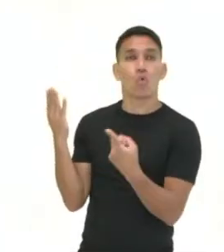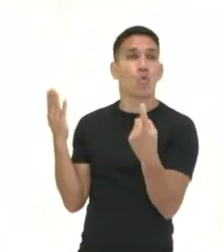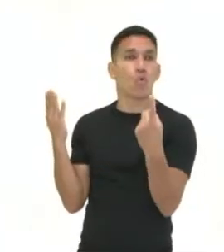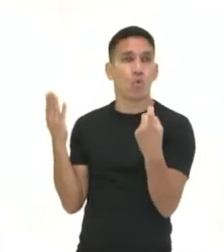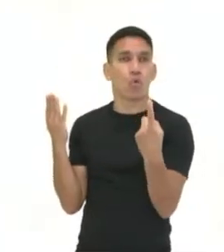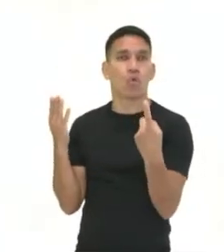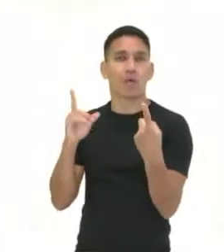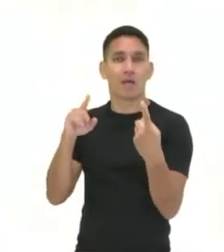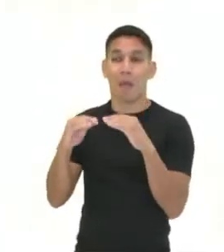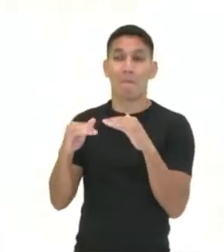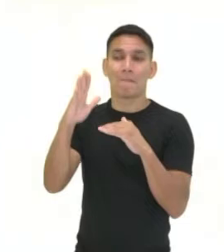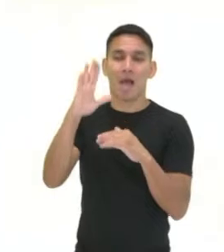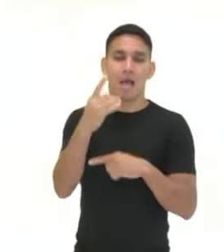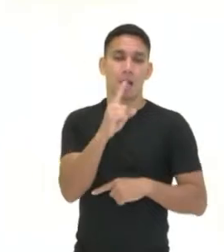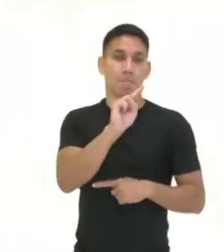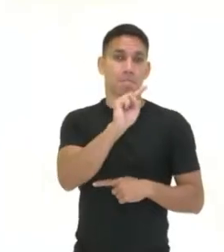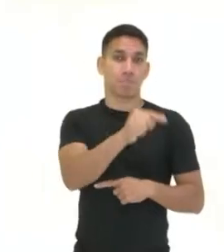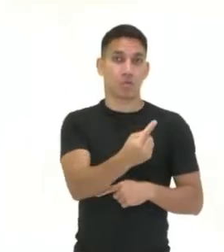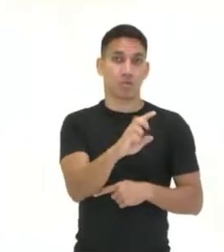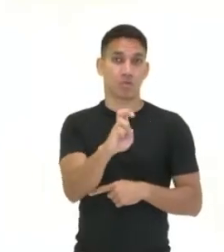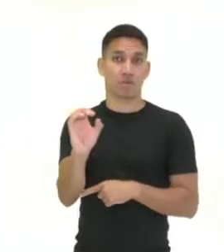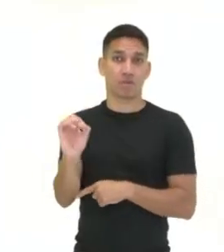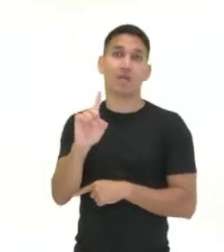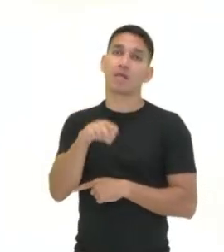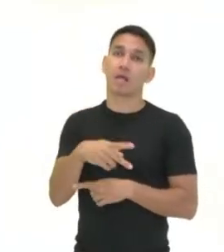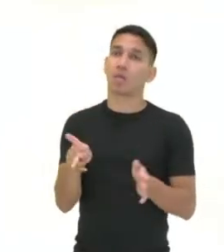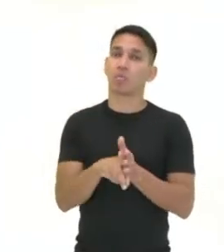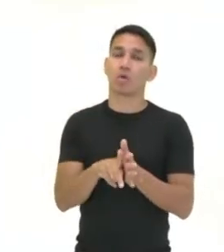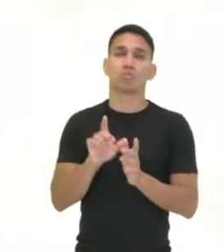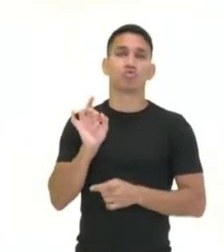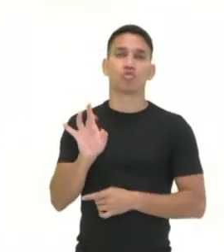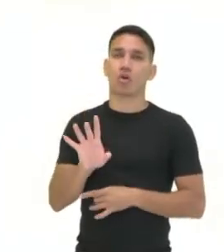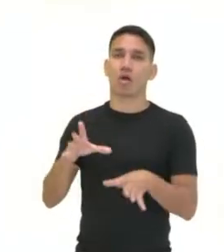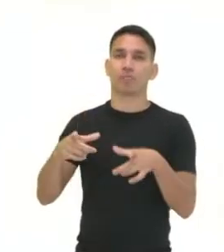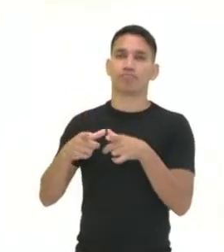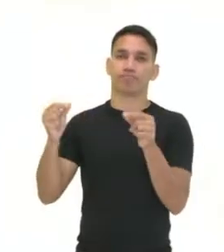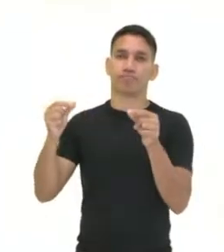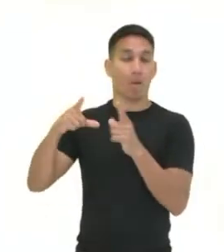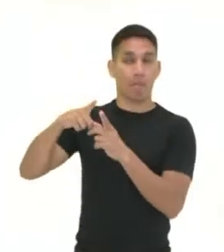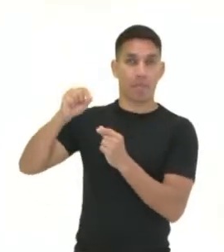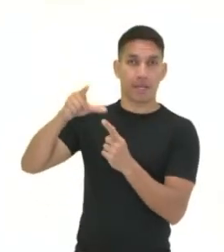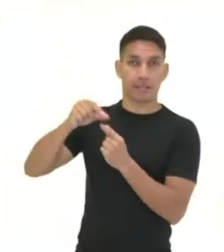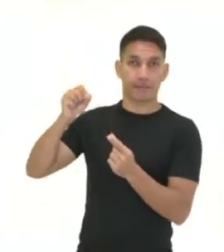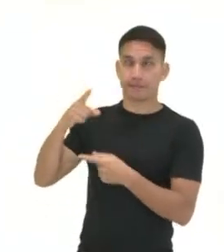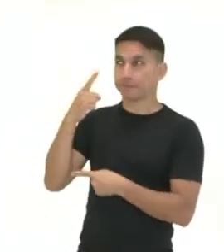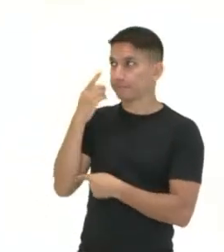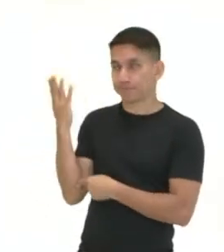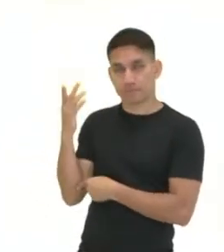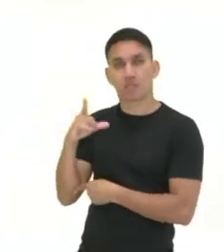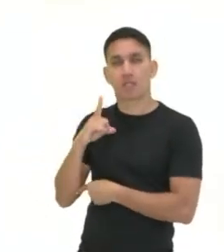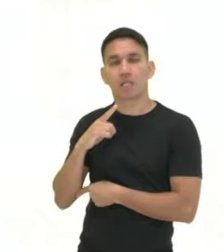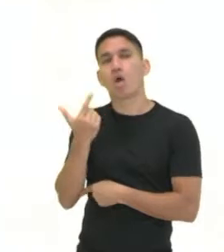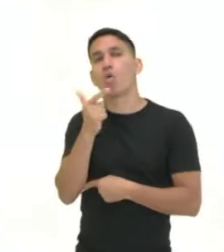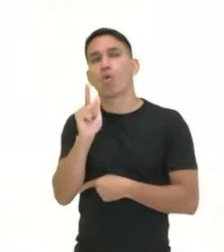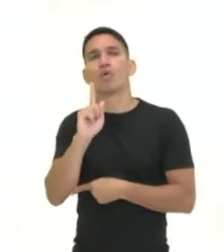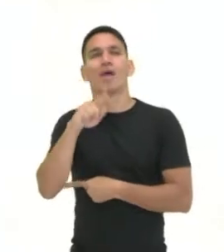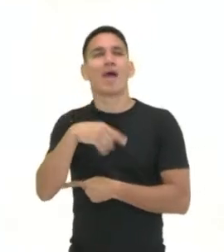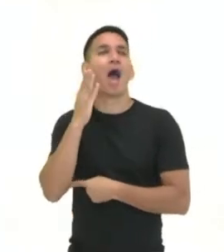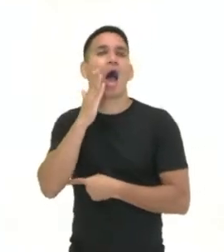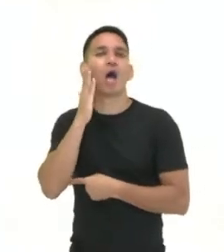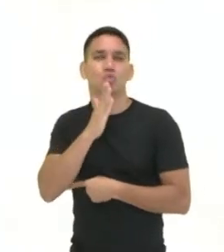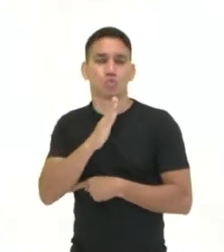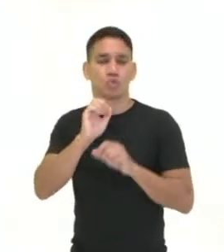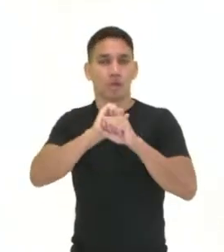ter acima de 1.500 seria o Distrito Federal, Brasília. Aí depois temos o azul claro, Rio Grande